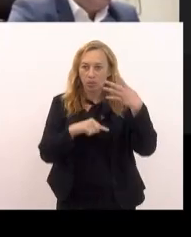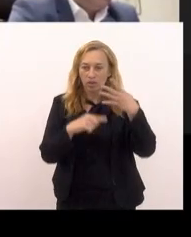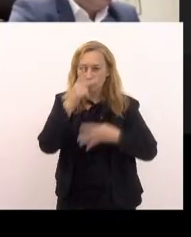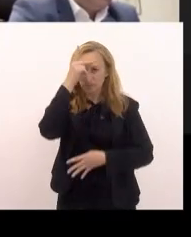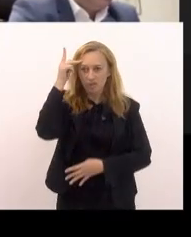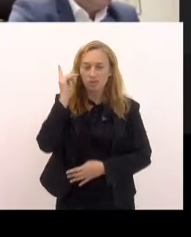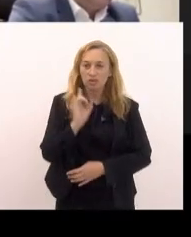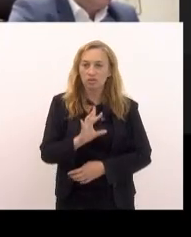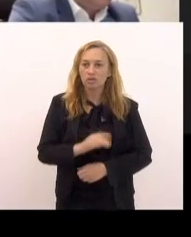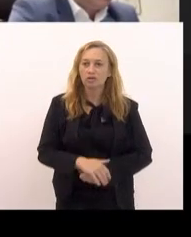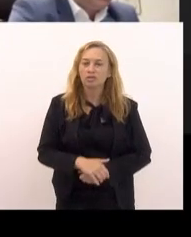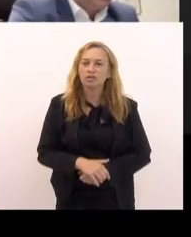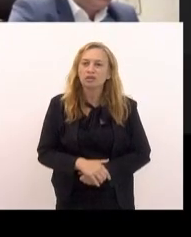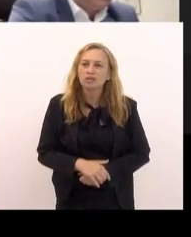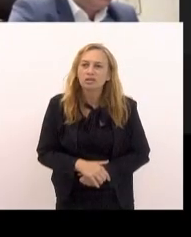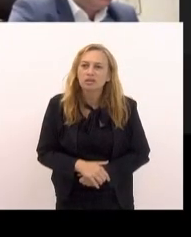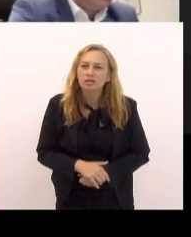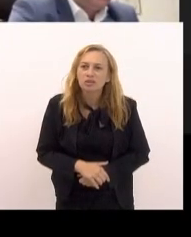está final para